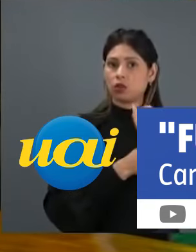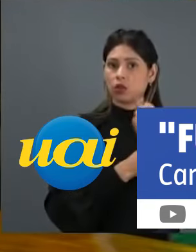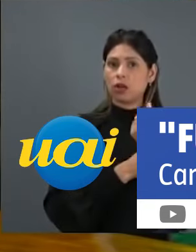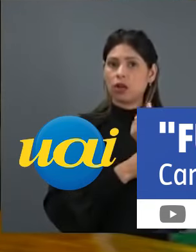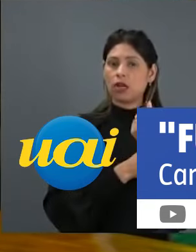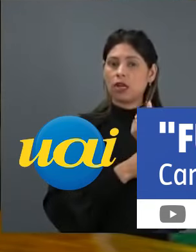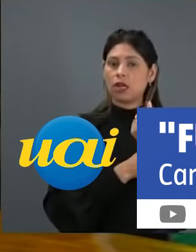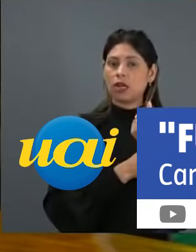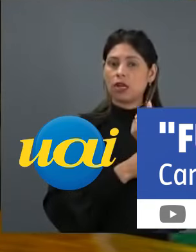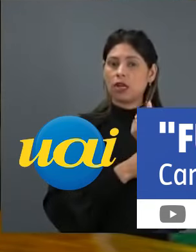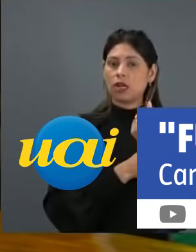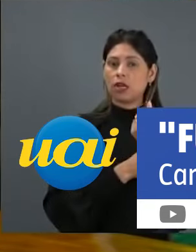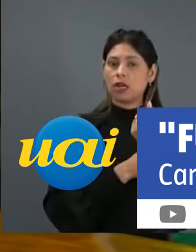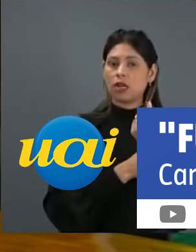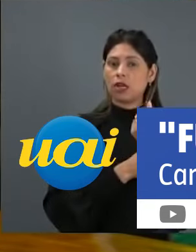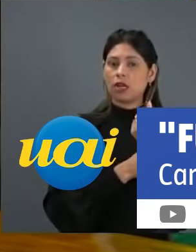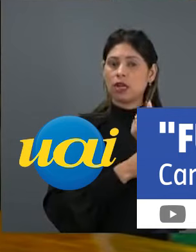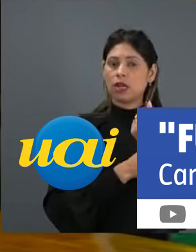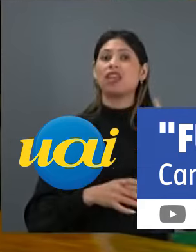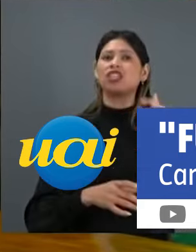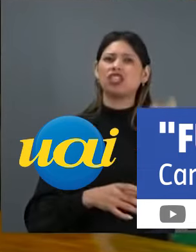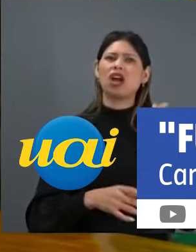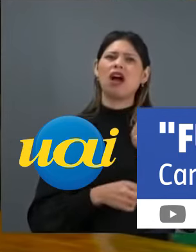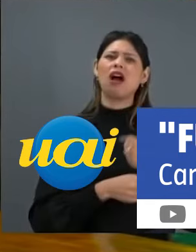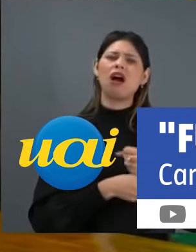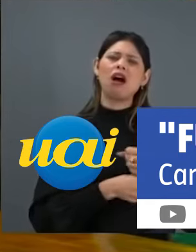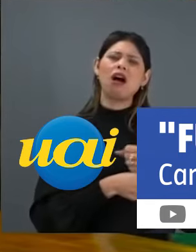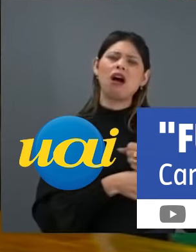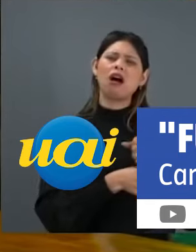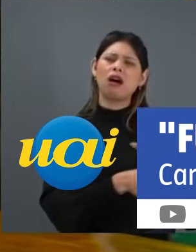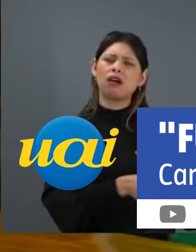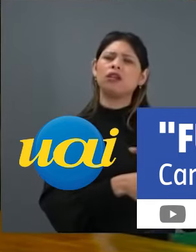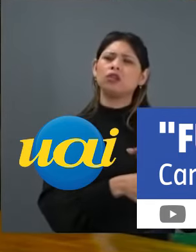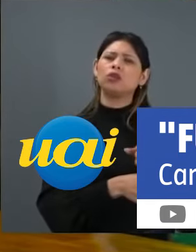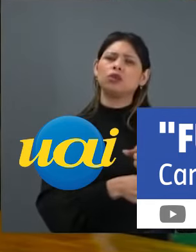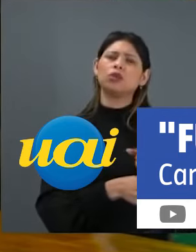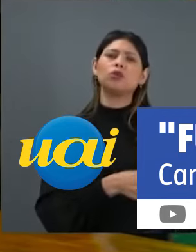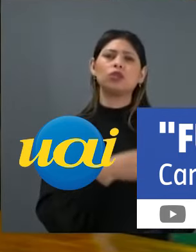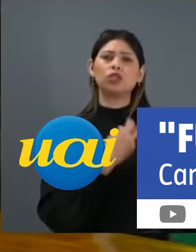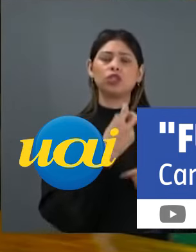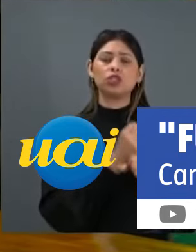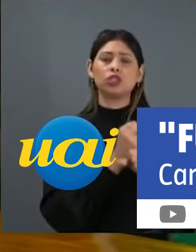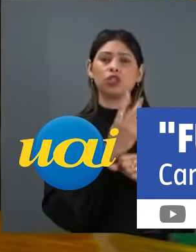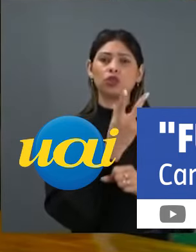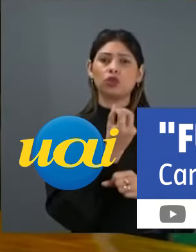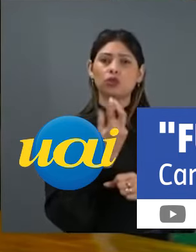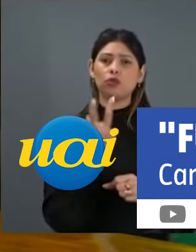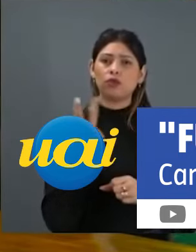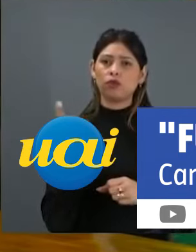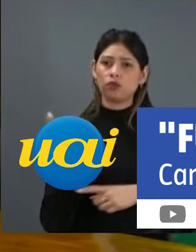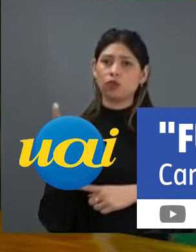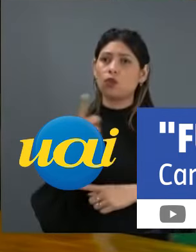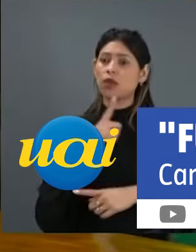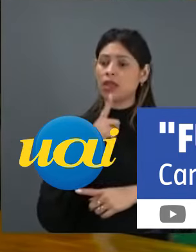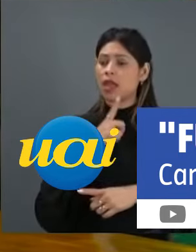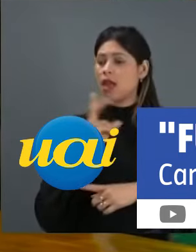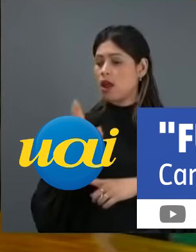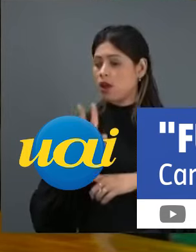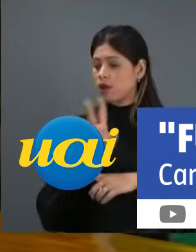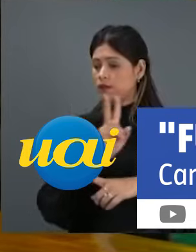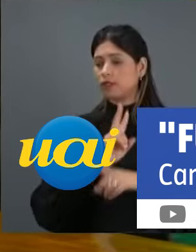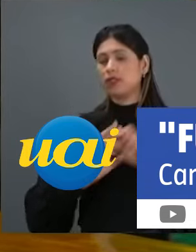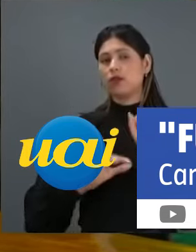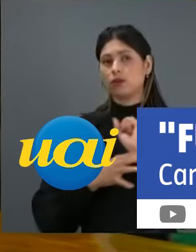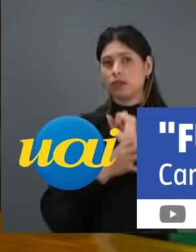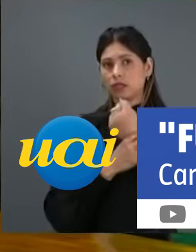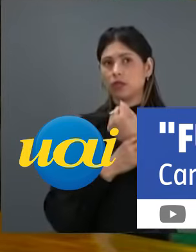anos, foi enterrada em 2021 e substituída por uma lei que visa preservar o Estado